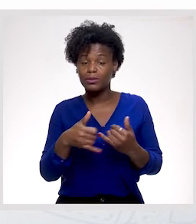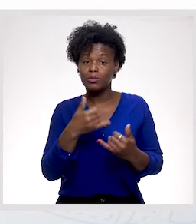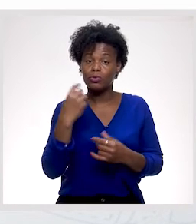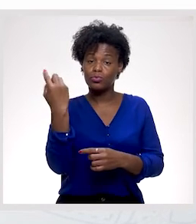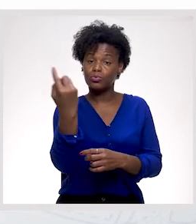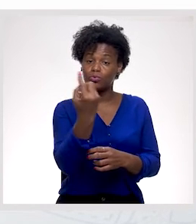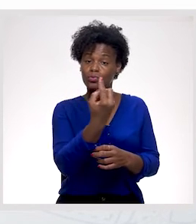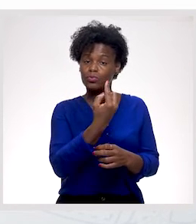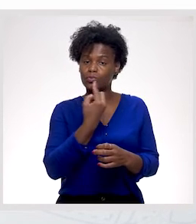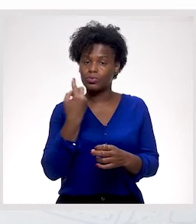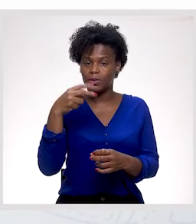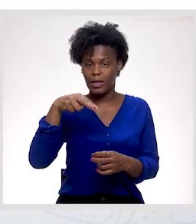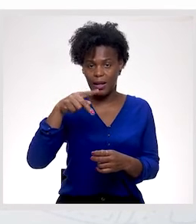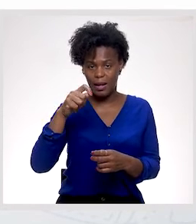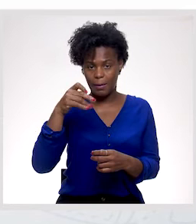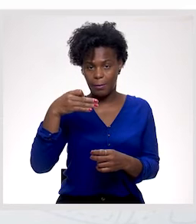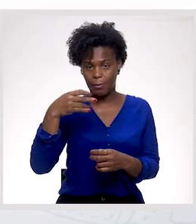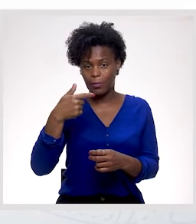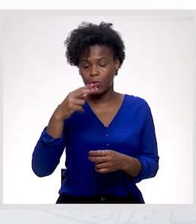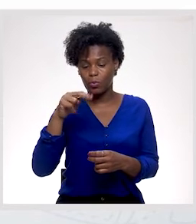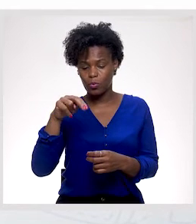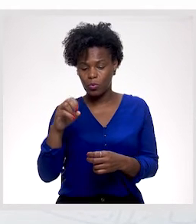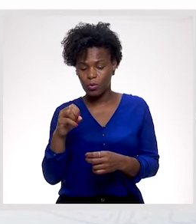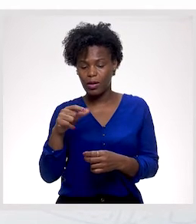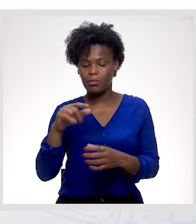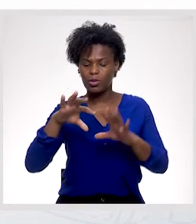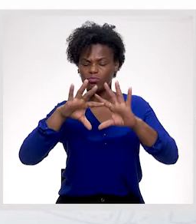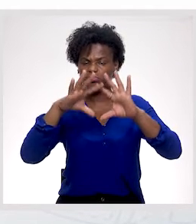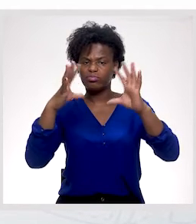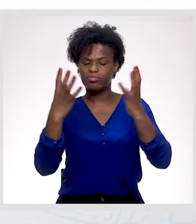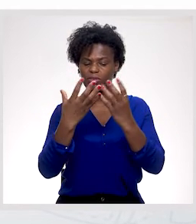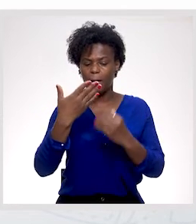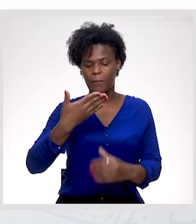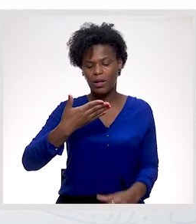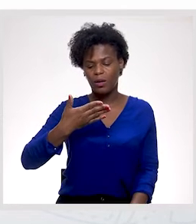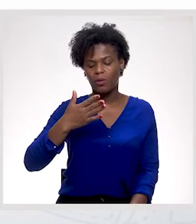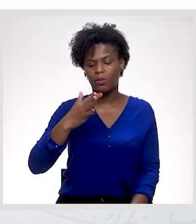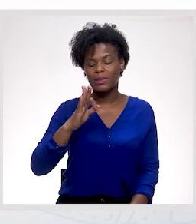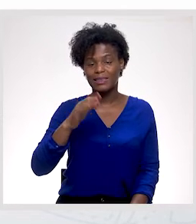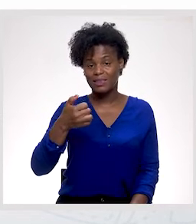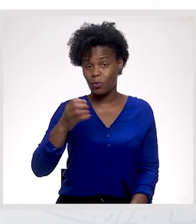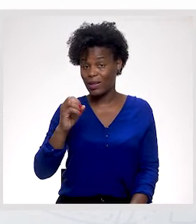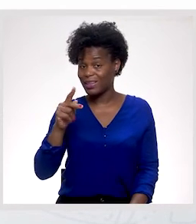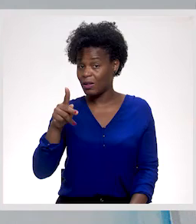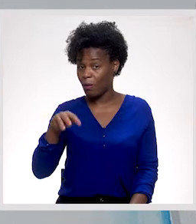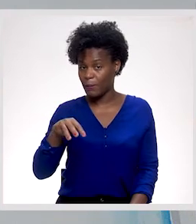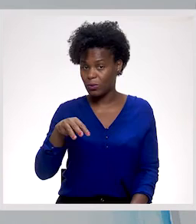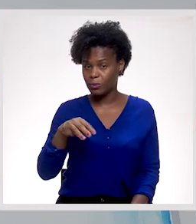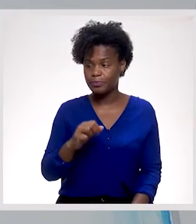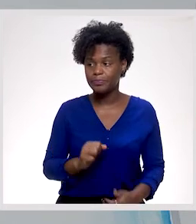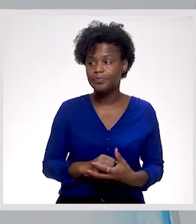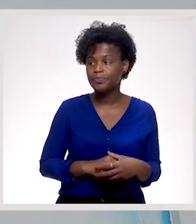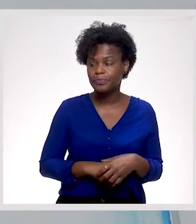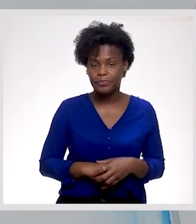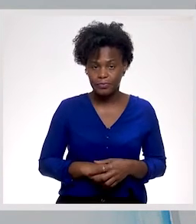Neptuno, possui um diâmetro médio de 1.450 km.